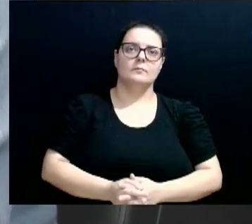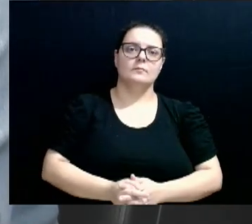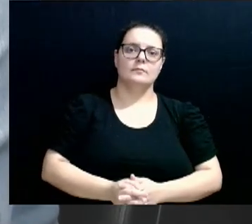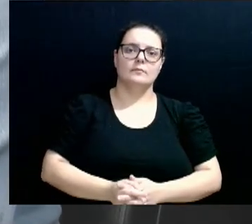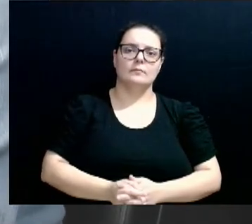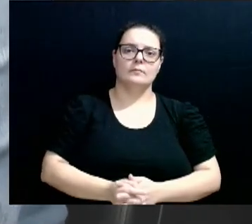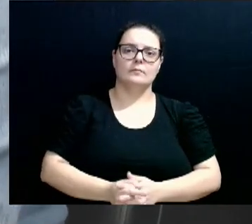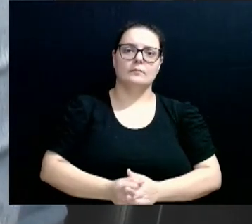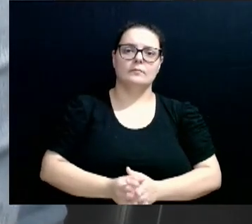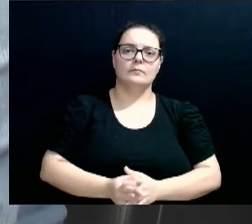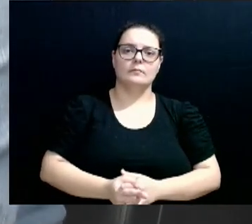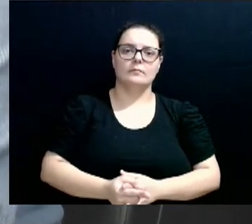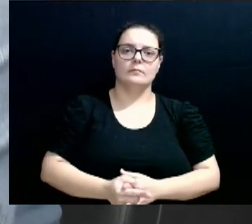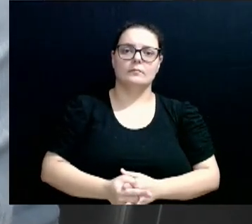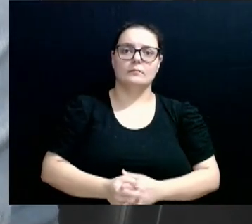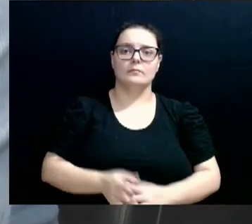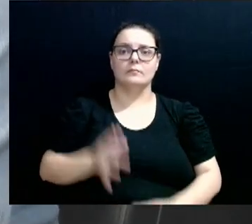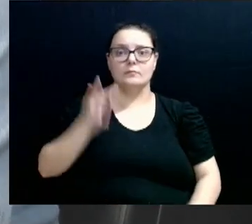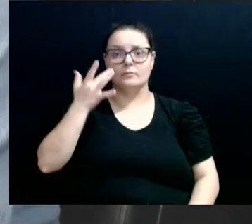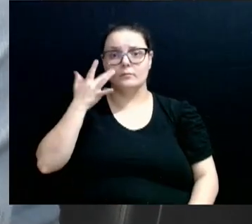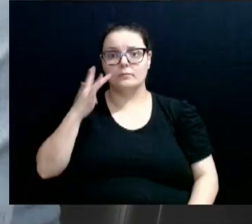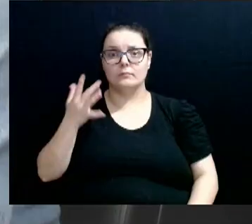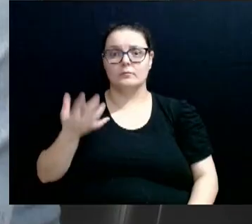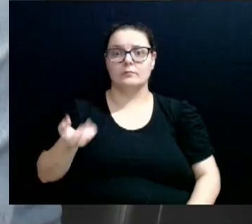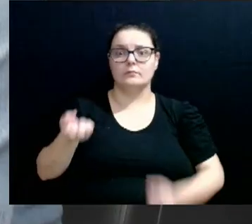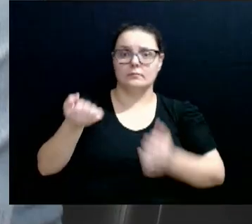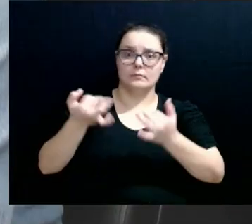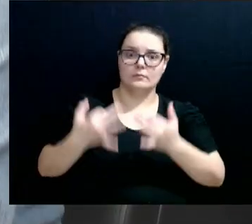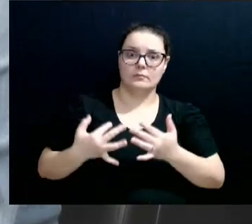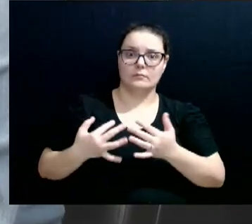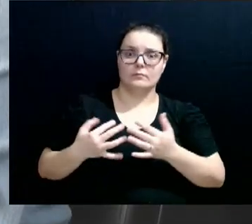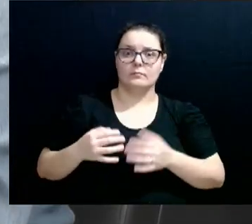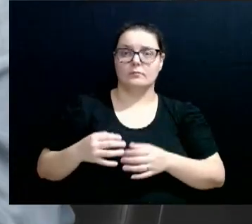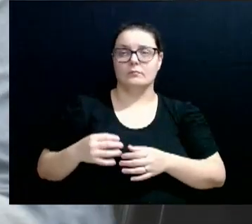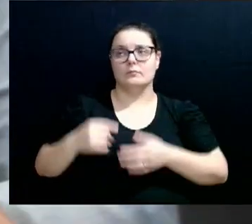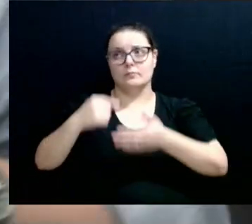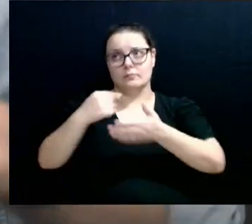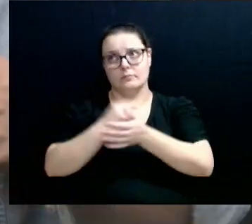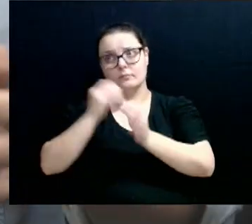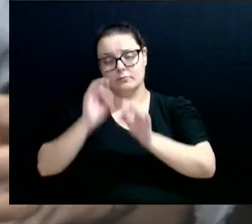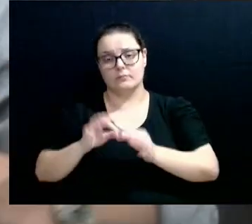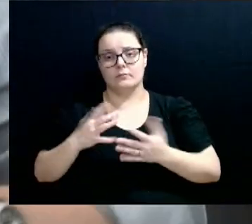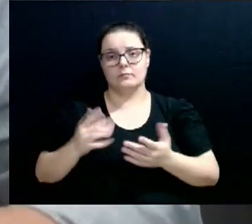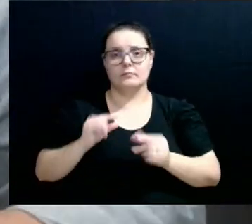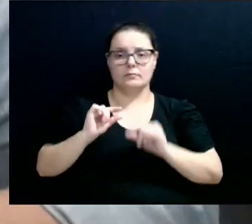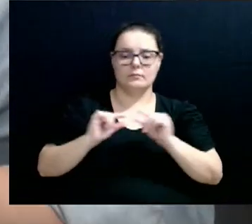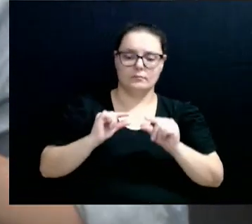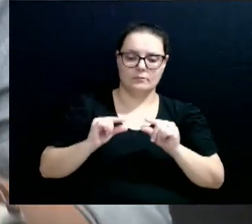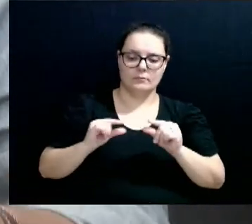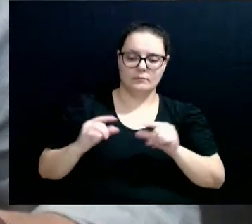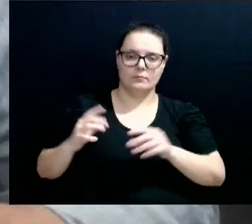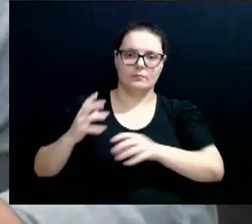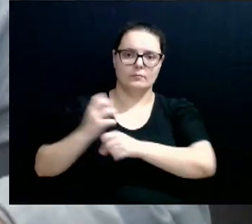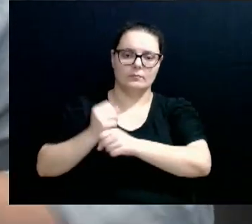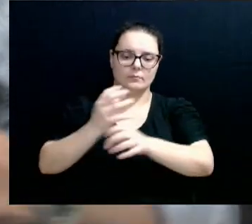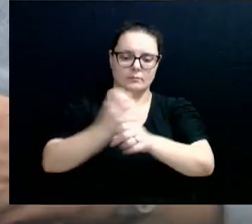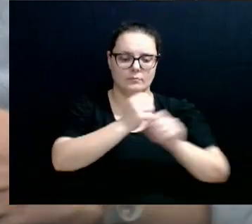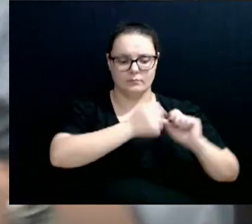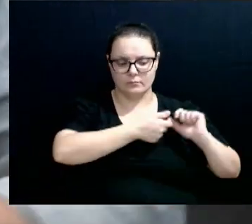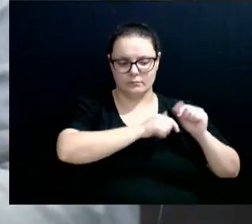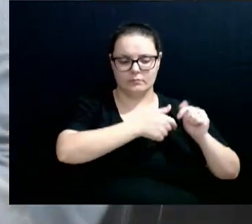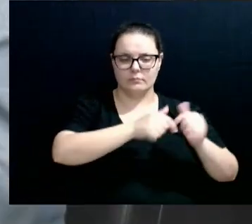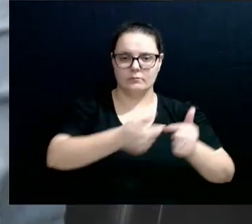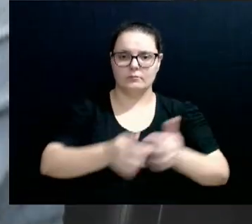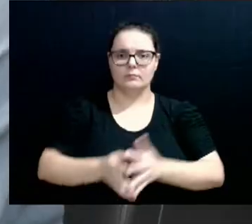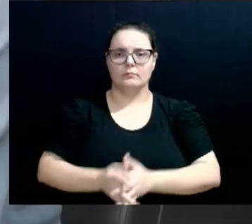expliquei exatamente o que você perguntou, mas acho que um pouco esse conjunto de contradições, né, quer dizer, é